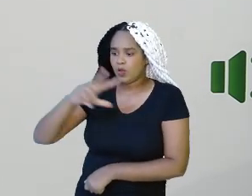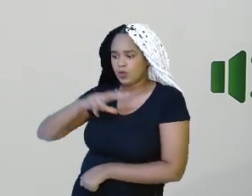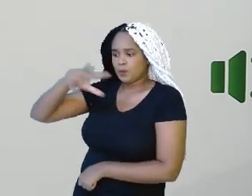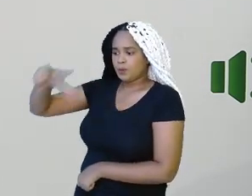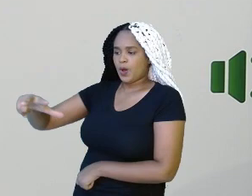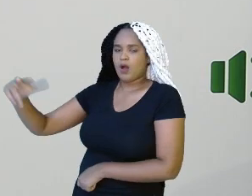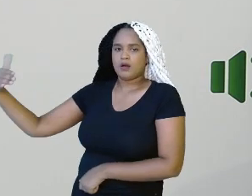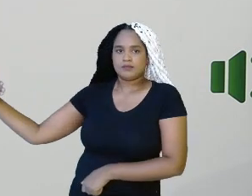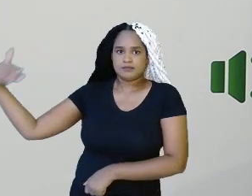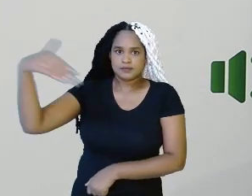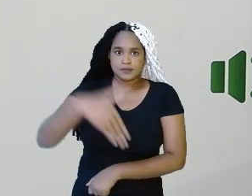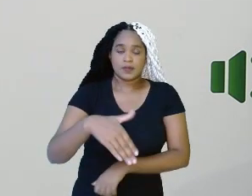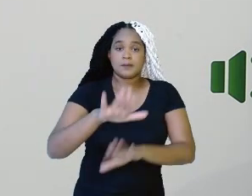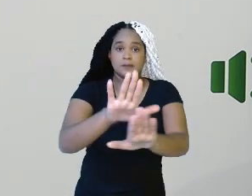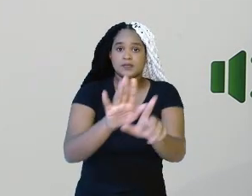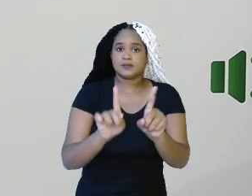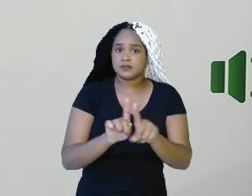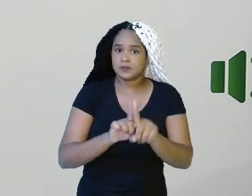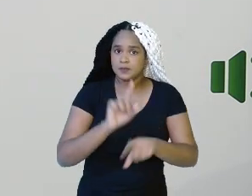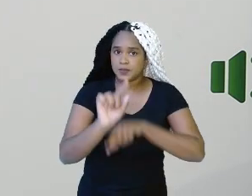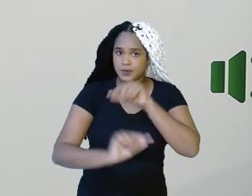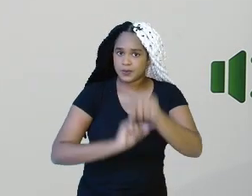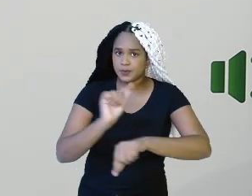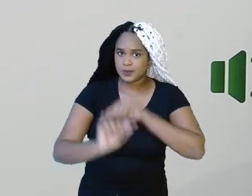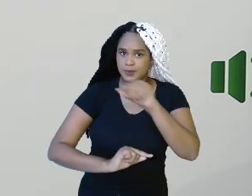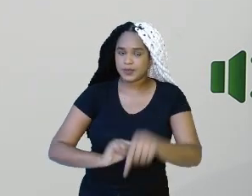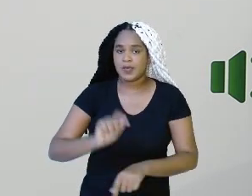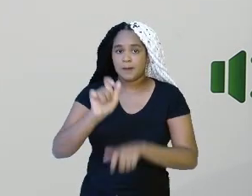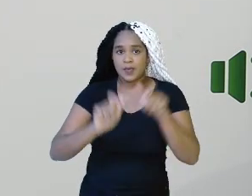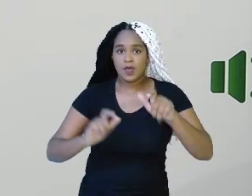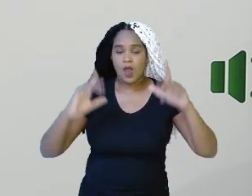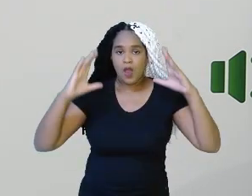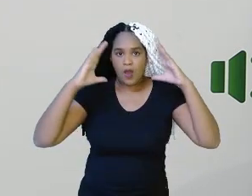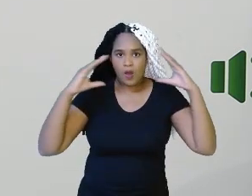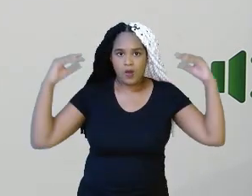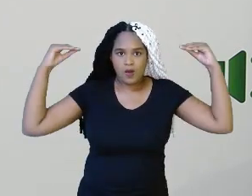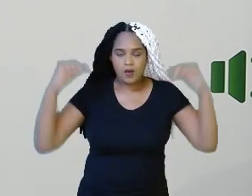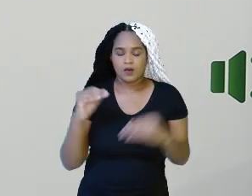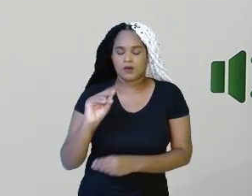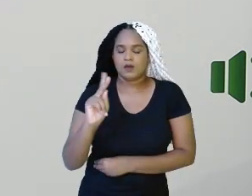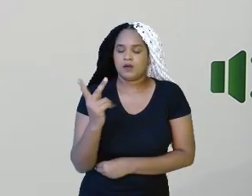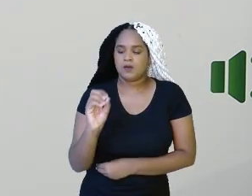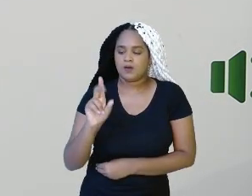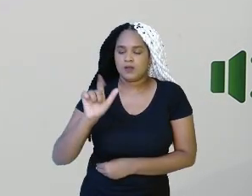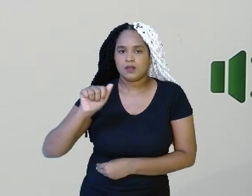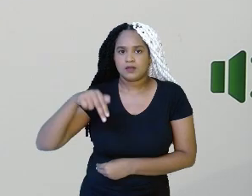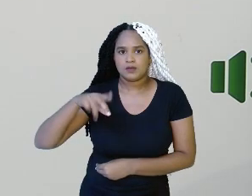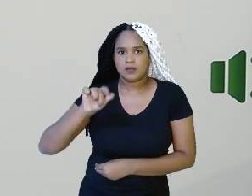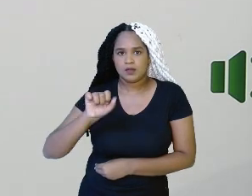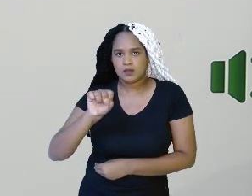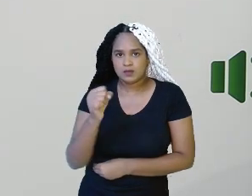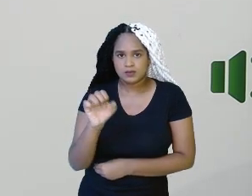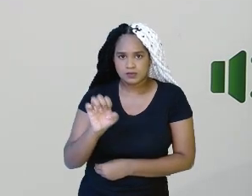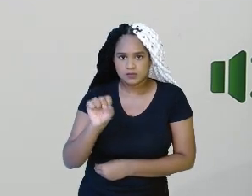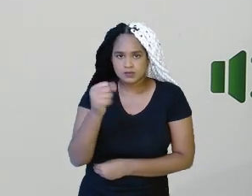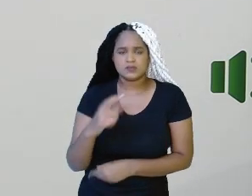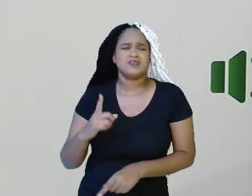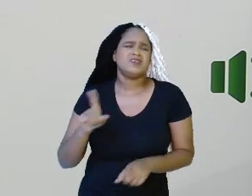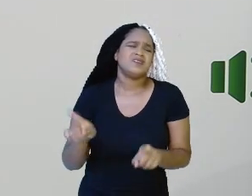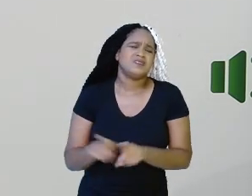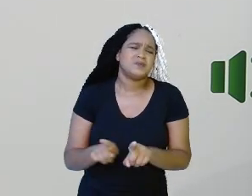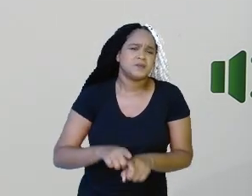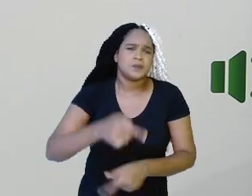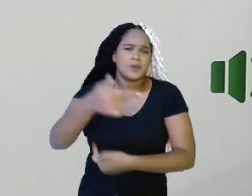falado em aulas anteriores sobre a presença dos holandeses, certo? E teve outros povos também, nós tivemos